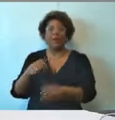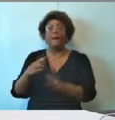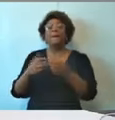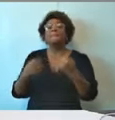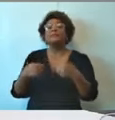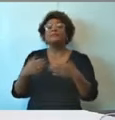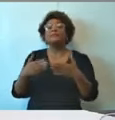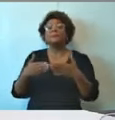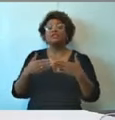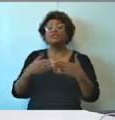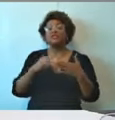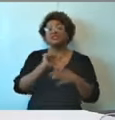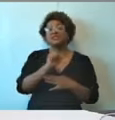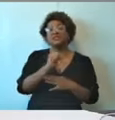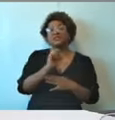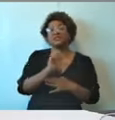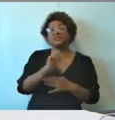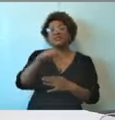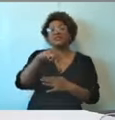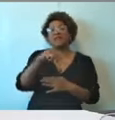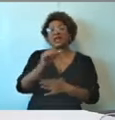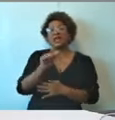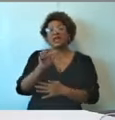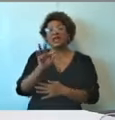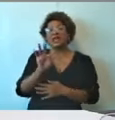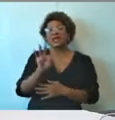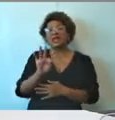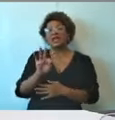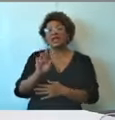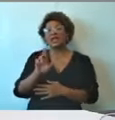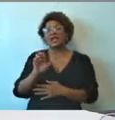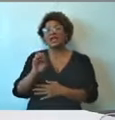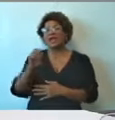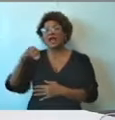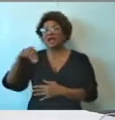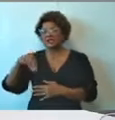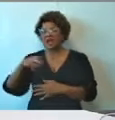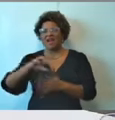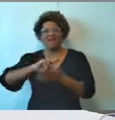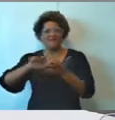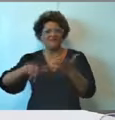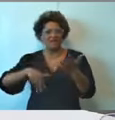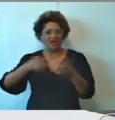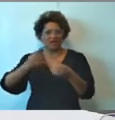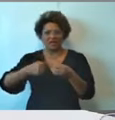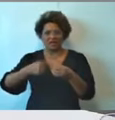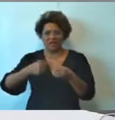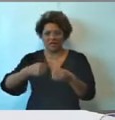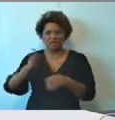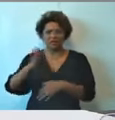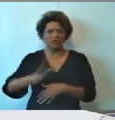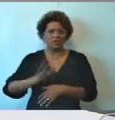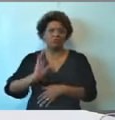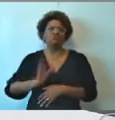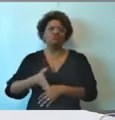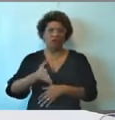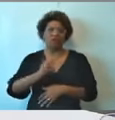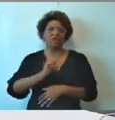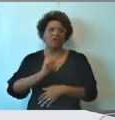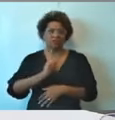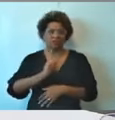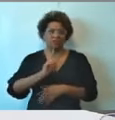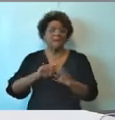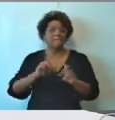Senatran, várias cidades do Brasil já receberam, mas eu acho muito difícil a Senatran voltar atrás. Já